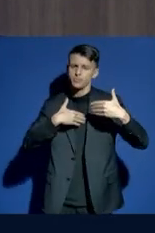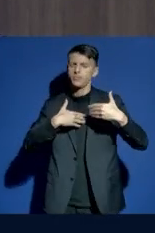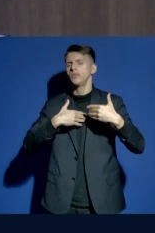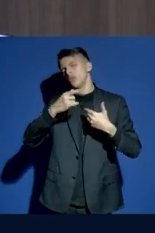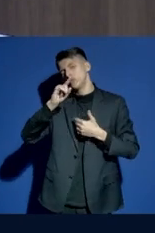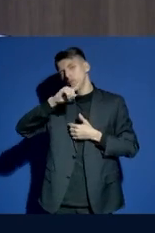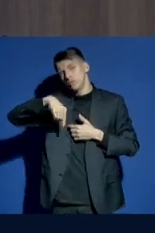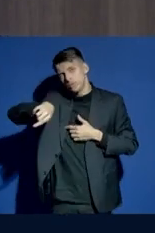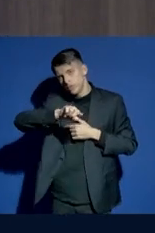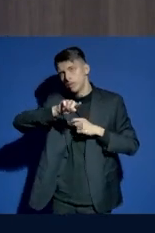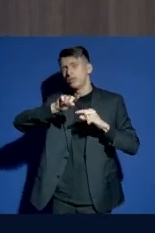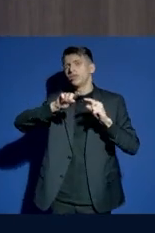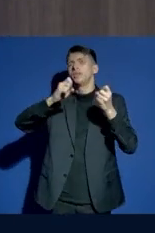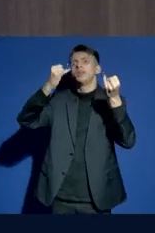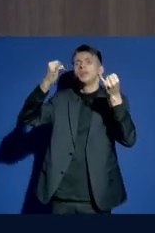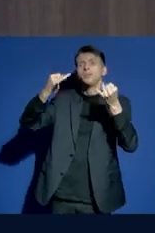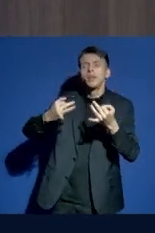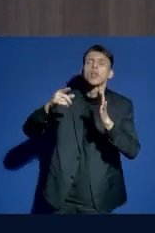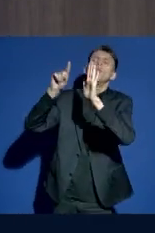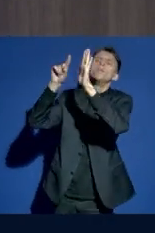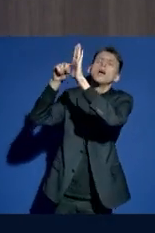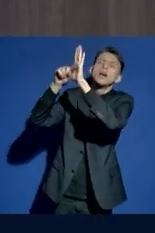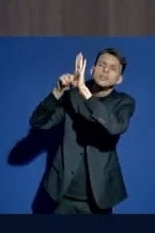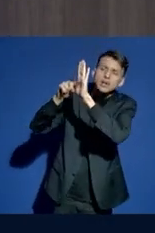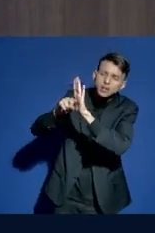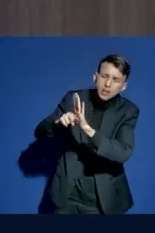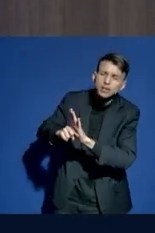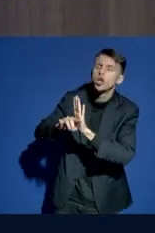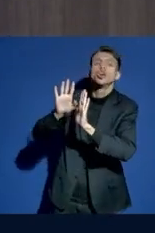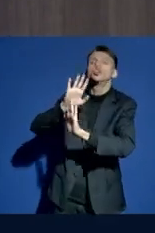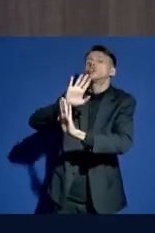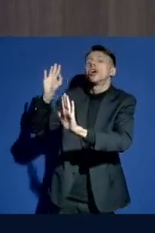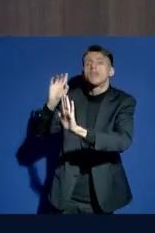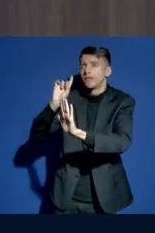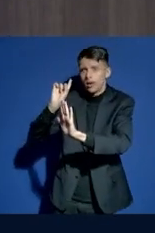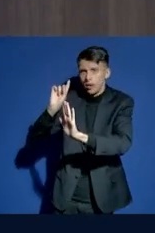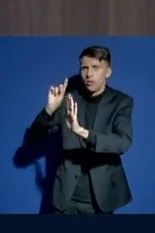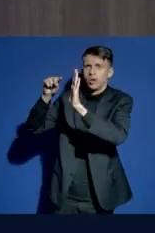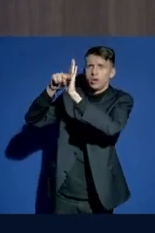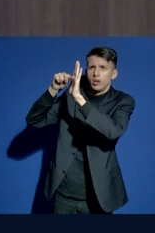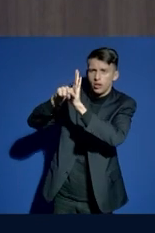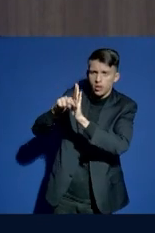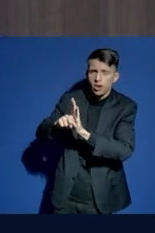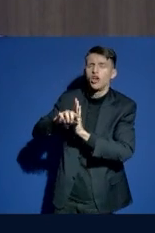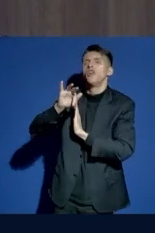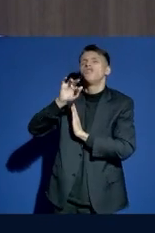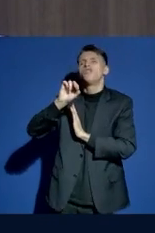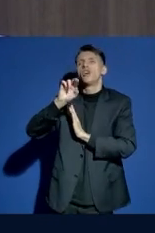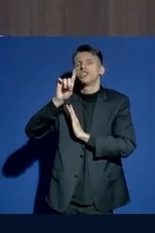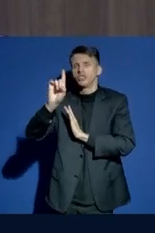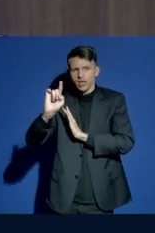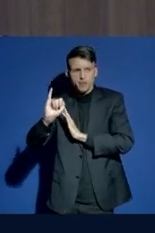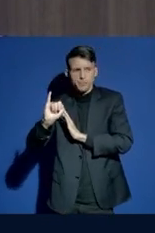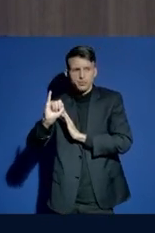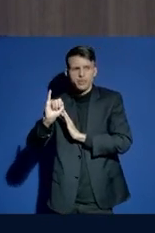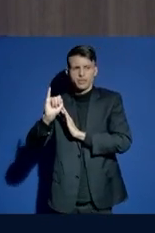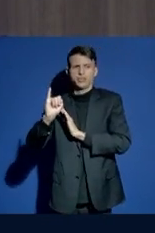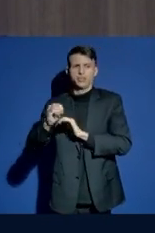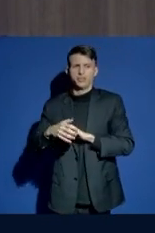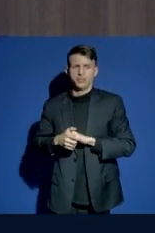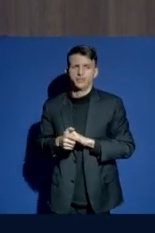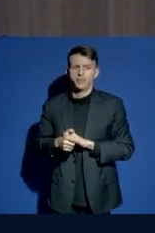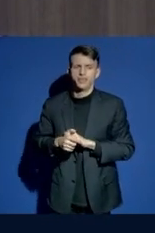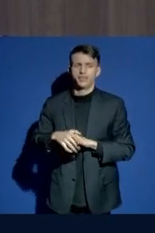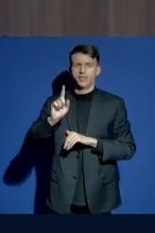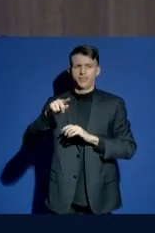não é só o bloco de pesquisa do que chamaram forja Amazonas que também foi uma versão e